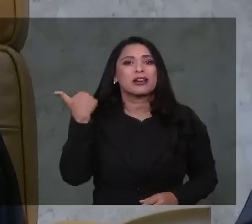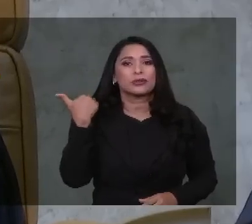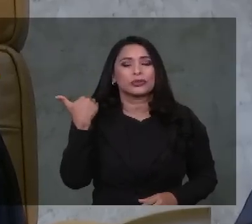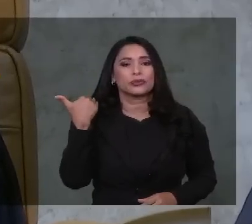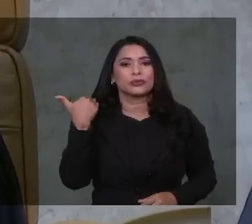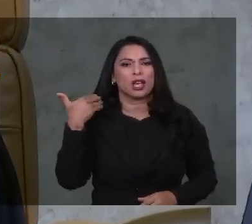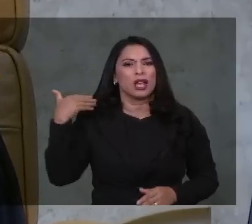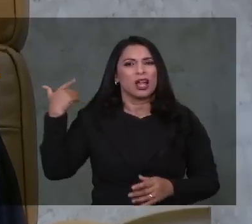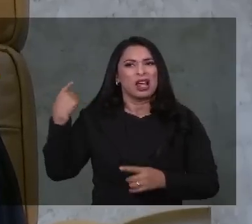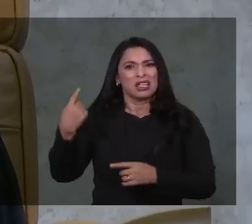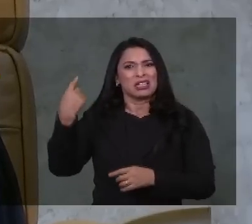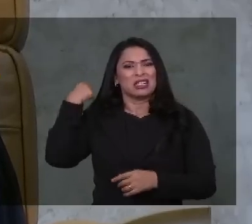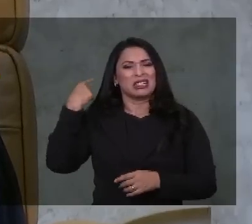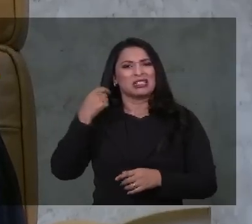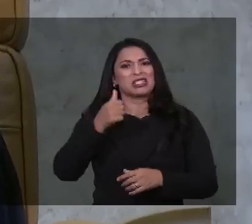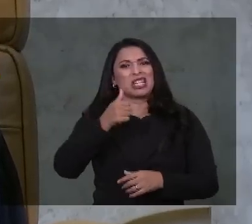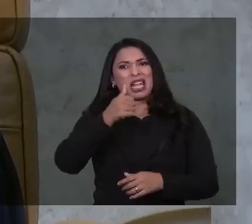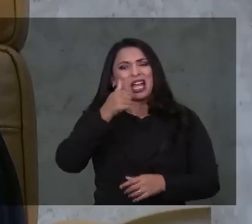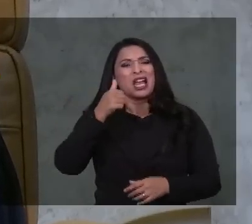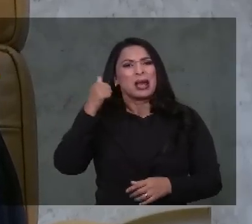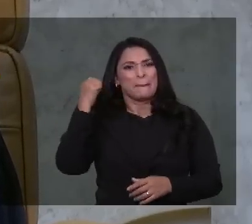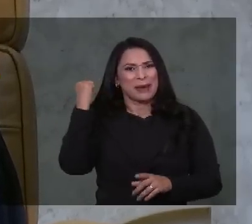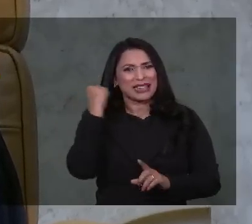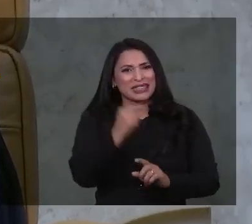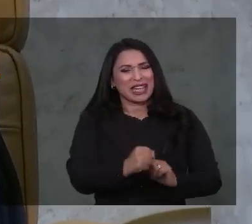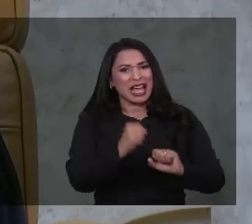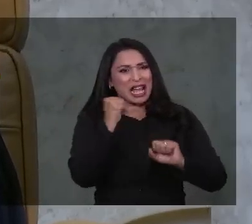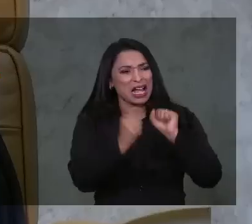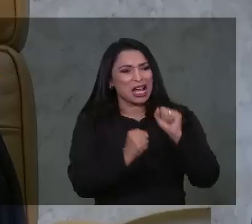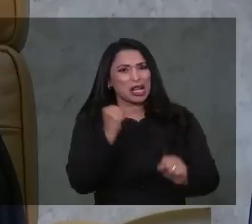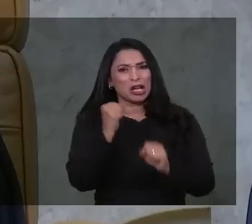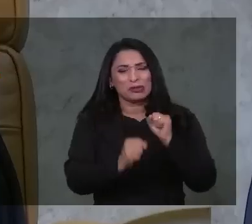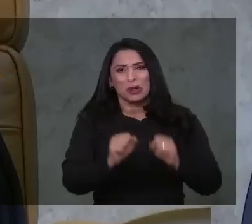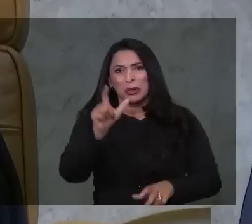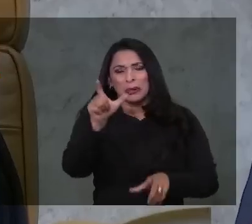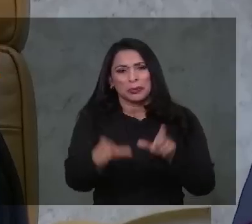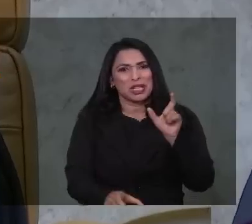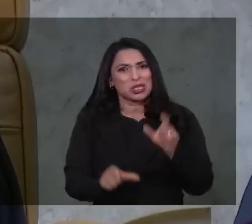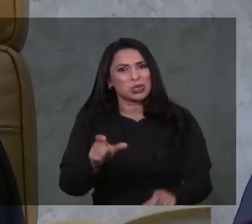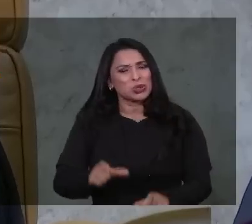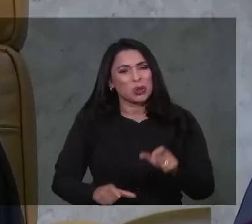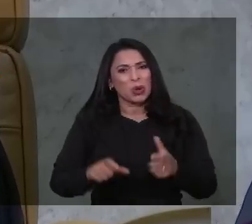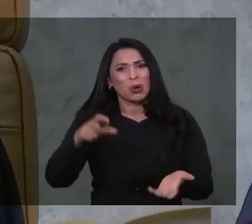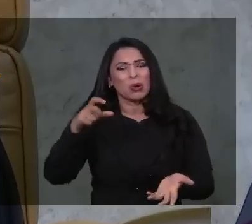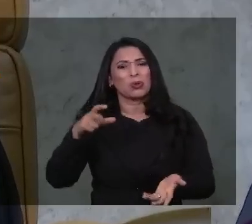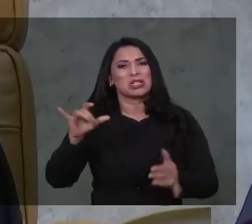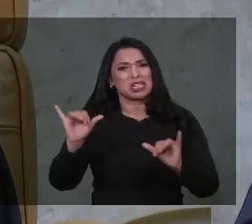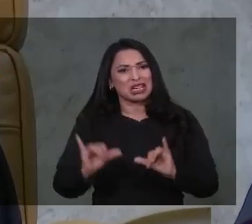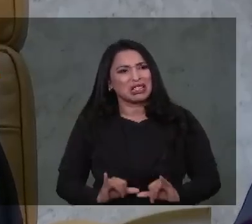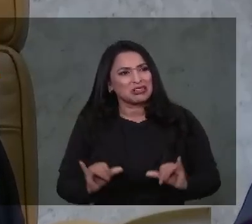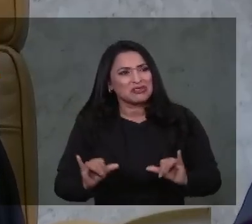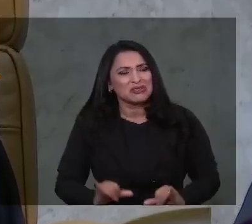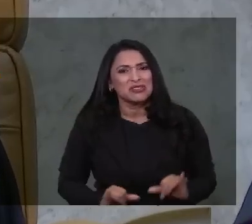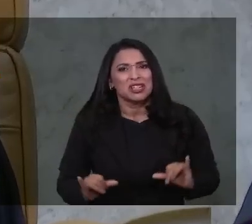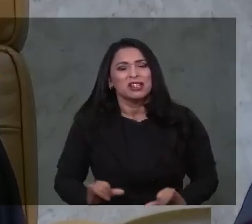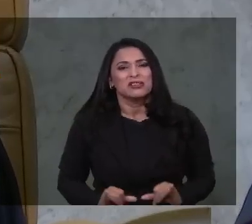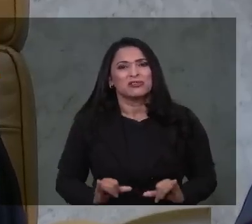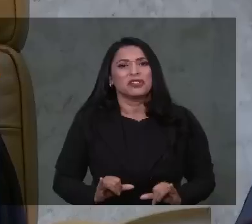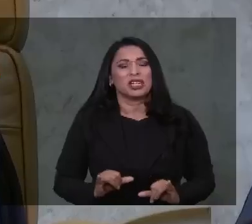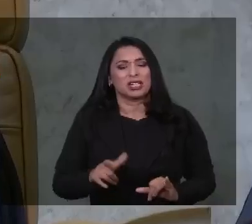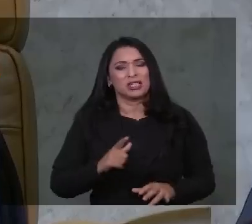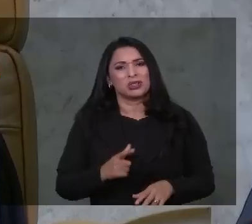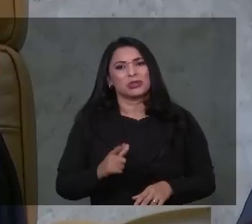de épocas de sacrifícios humanos, despotismos cruéis, inquisições e holocaustos até a era dos direitos